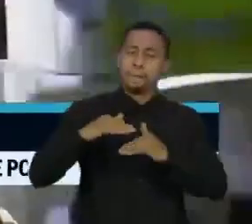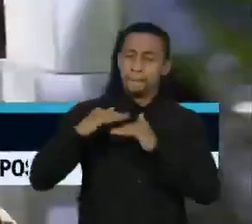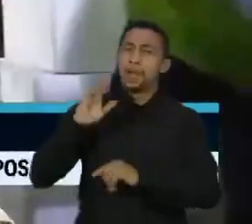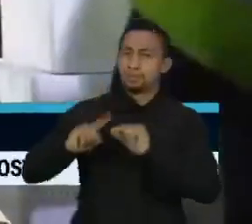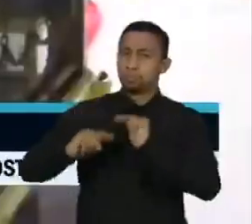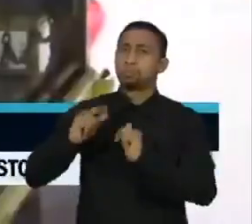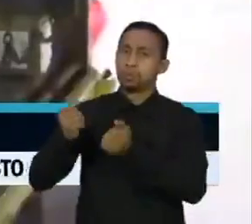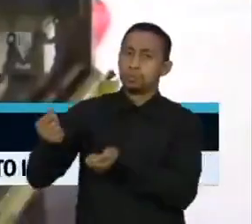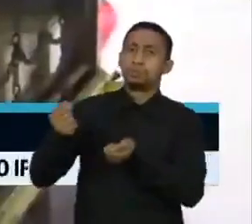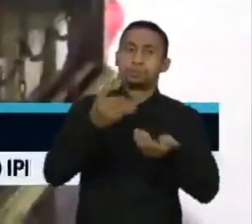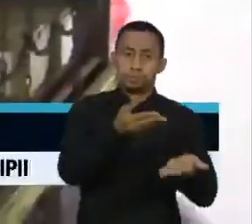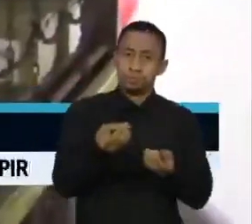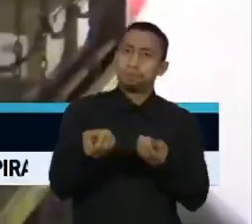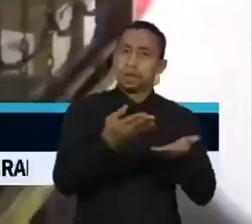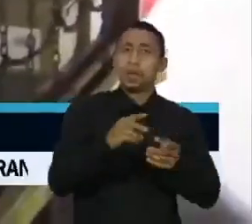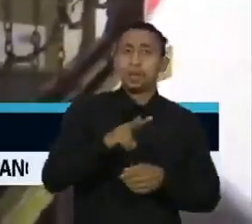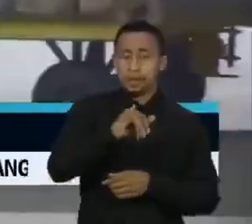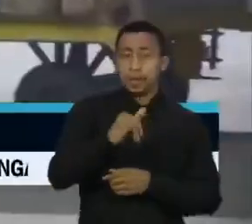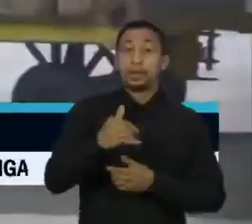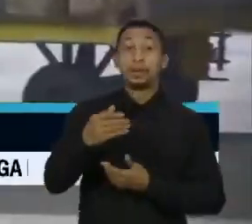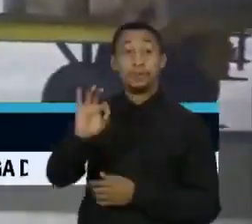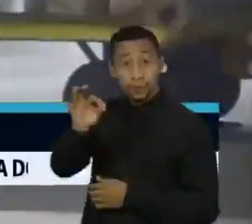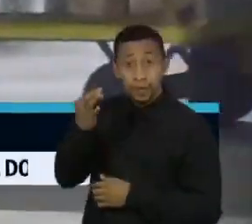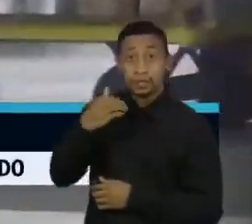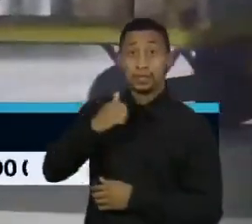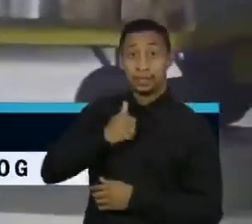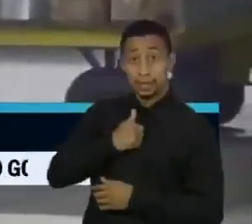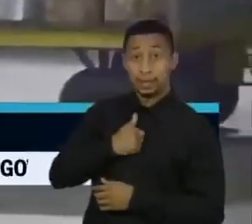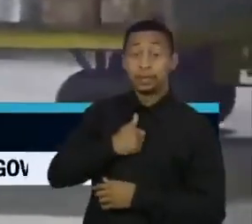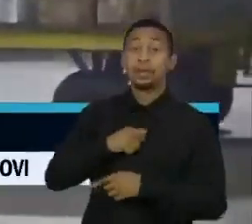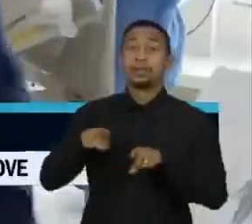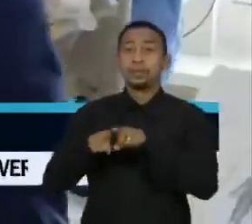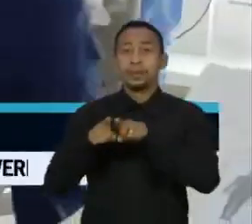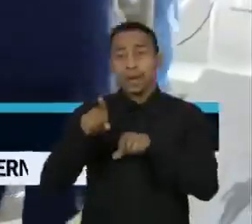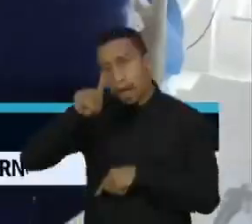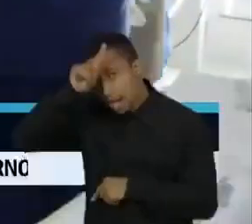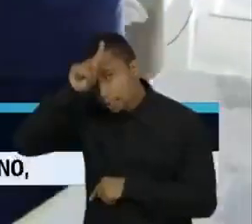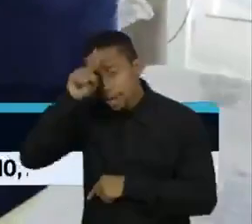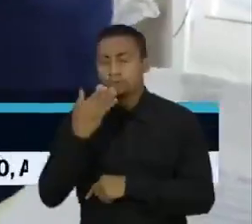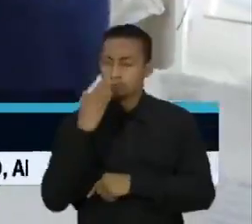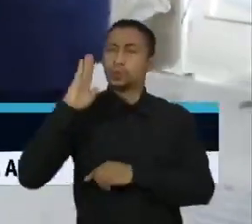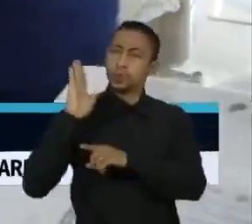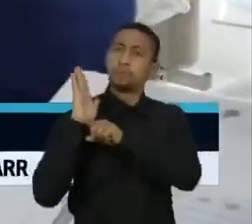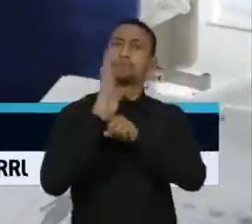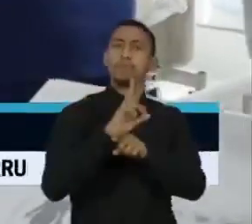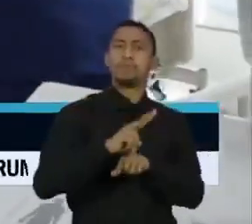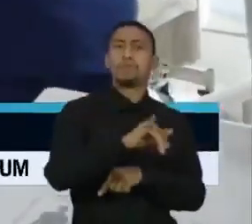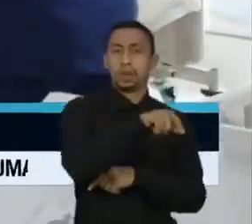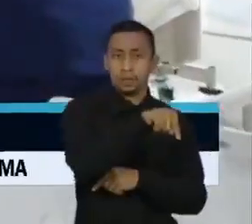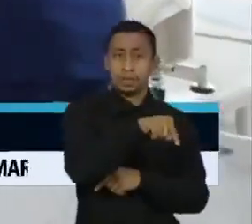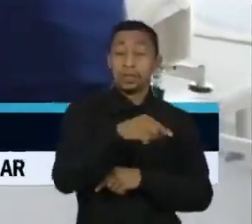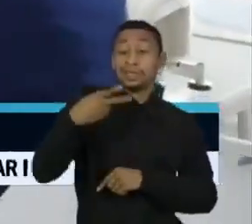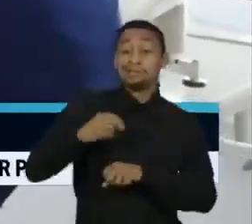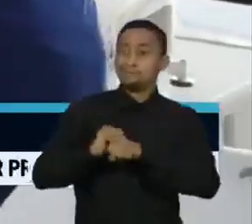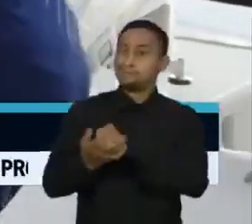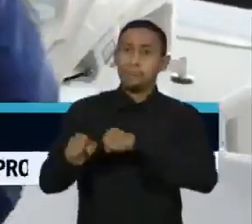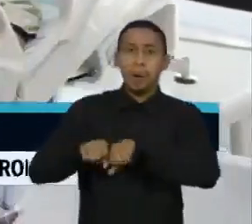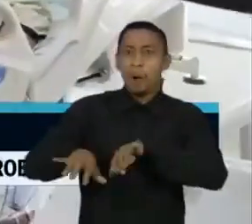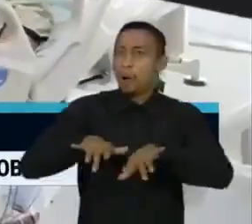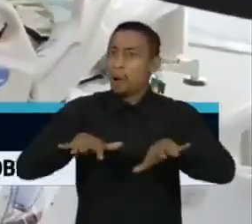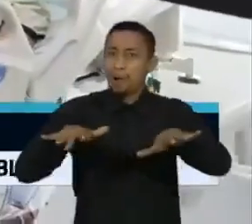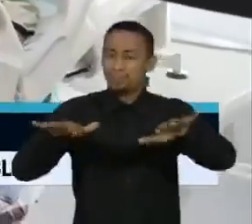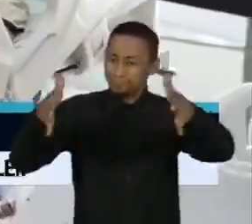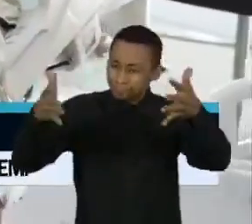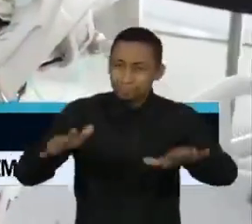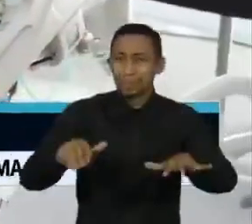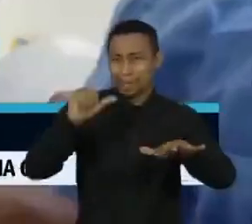o fim da semana. França, Canadá e Alemanha também prometeram apoio. A segunda onda do coronavírus castiga a Índia.